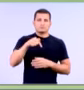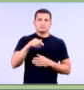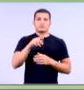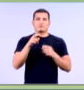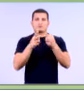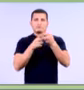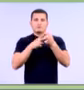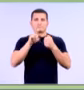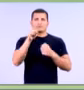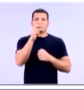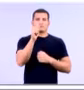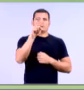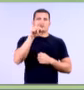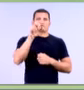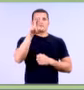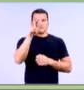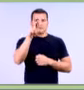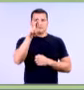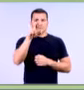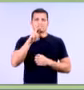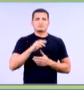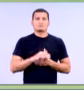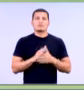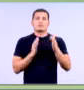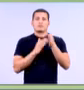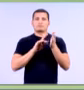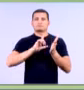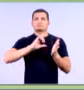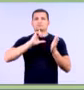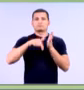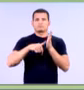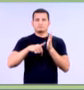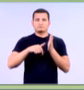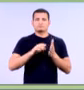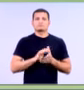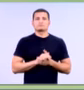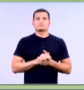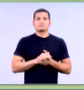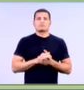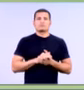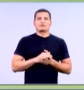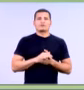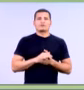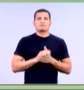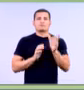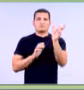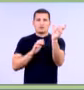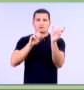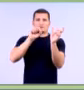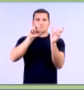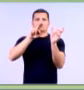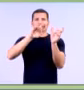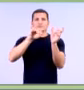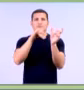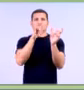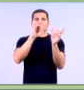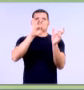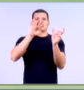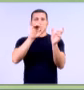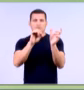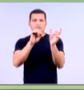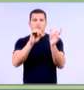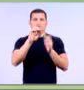indicando o tempo transcorrido. E se o sujeito for composto? Quando o sujeito é composto, a gente tem que observar